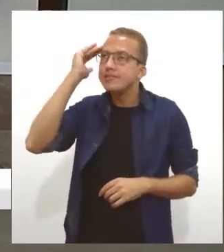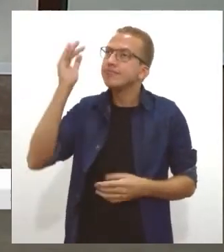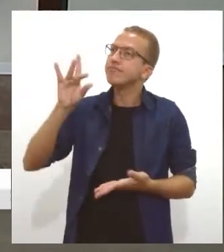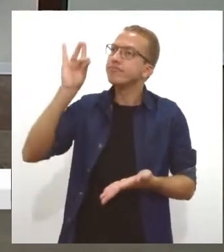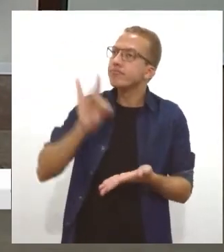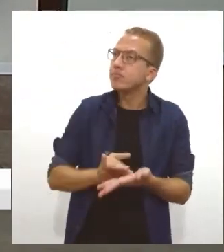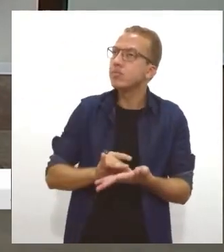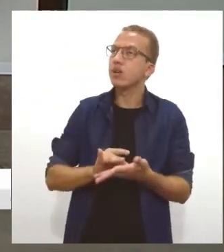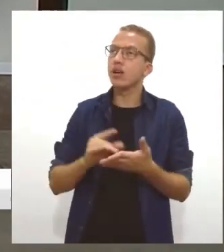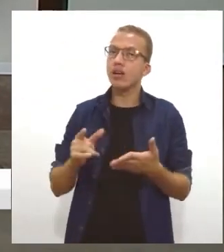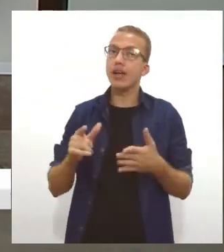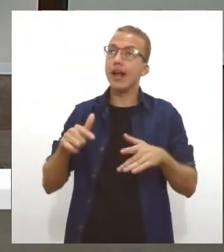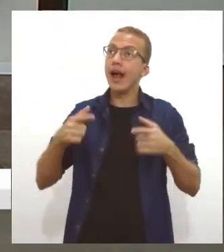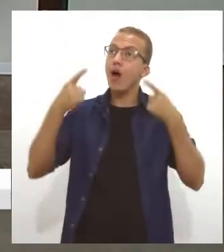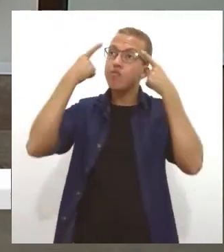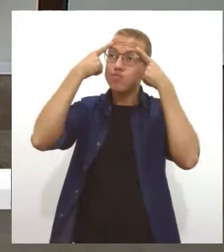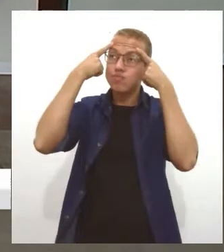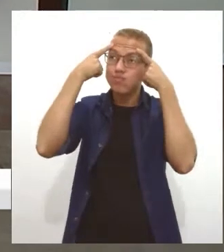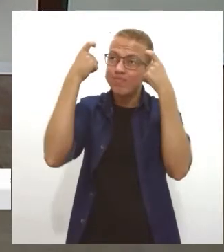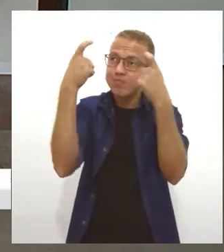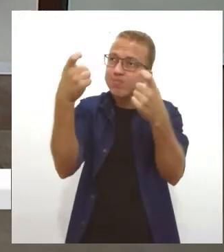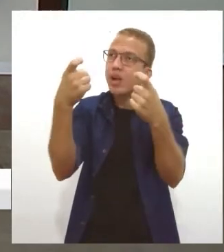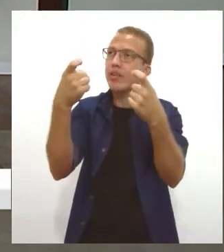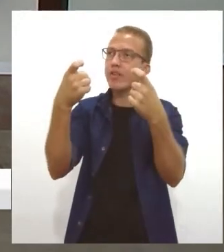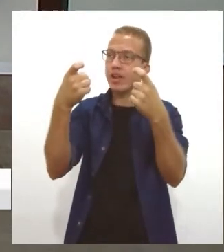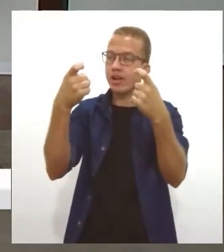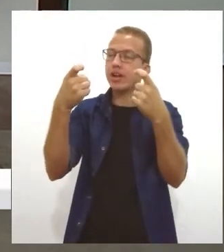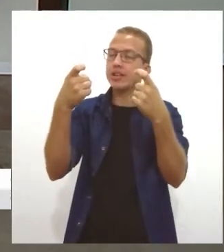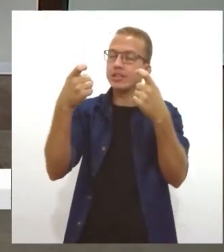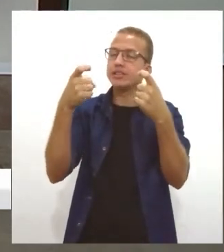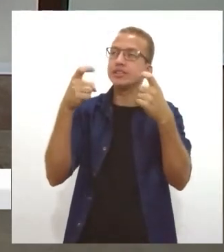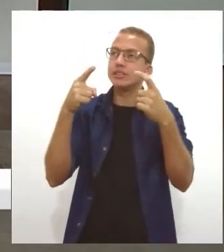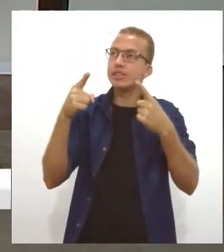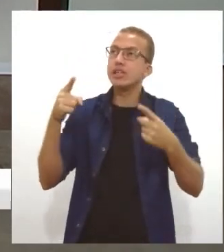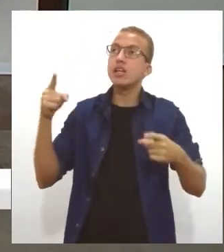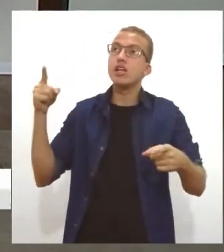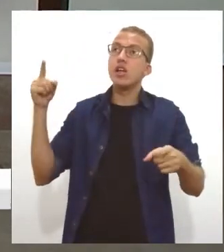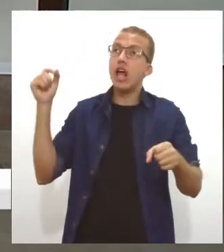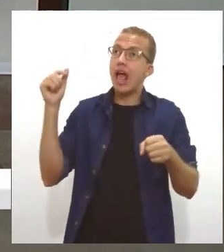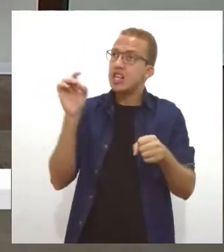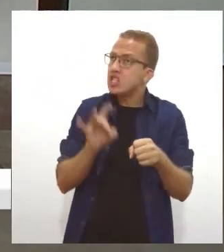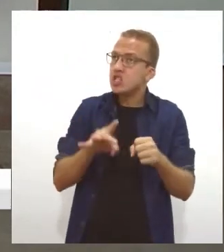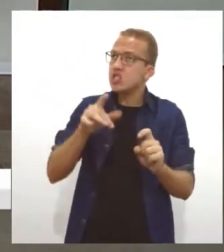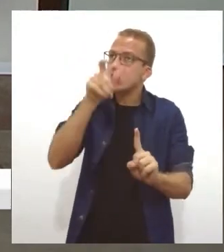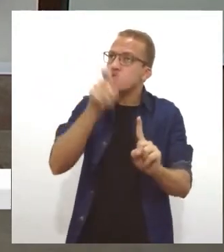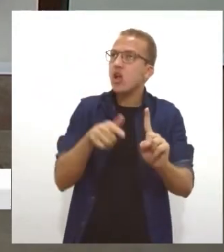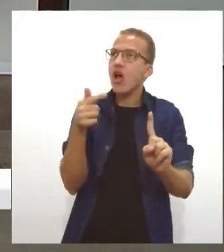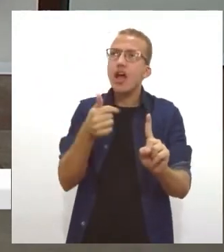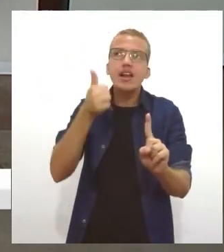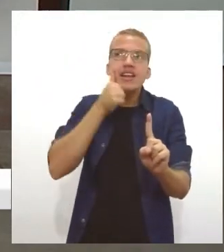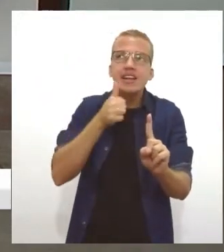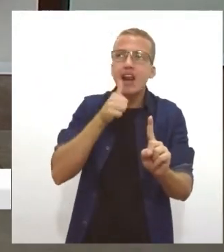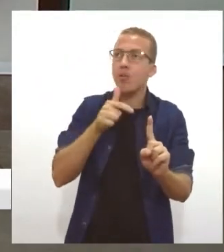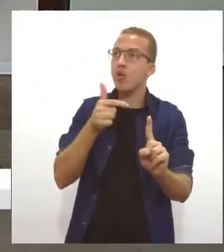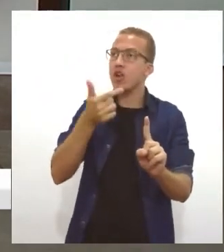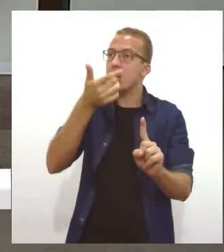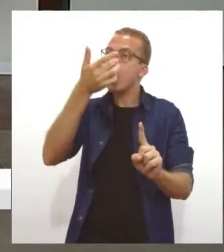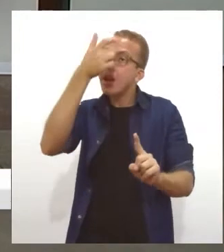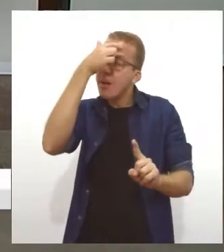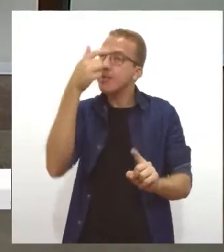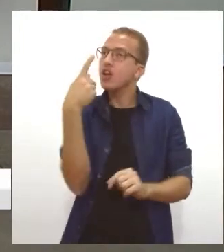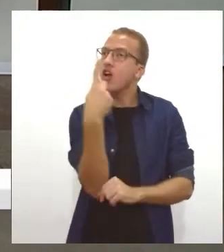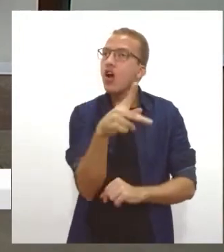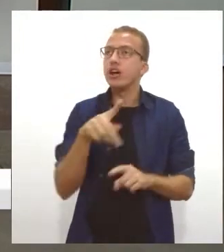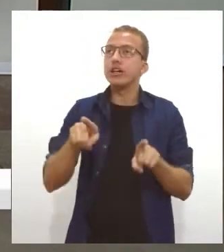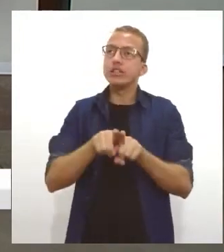a agressão não para na mulher, no corpo, na mente dela, né? Atinge a família,